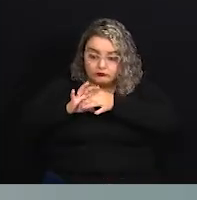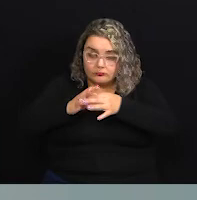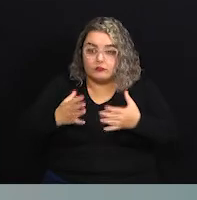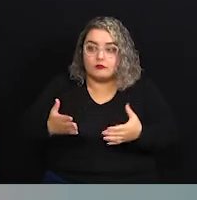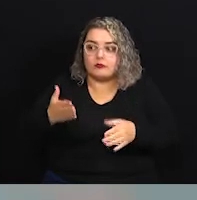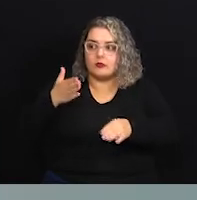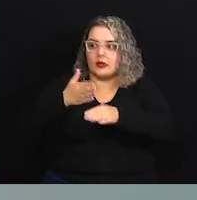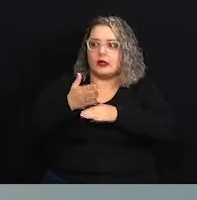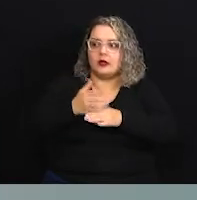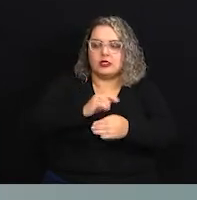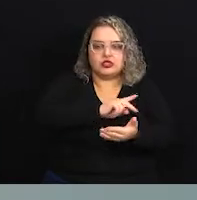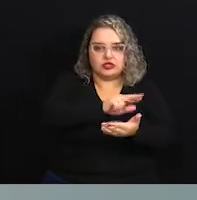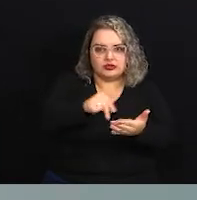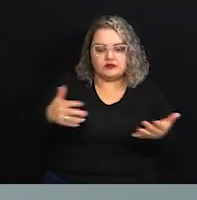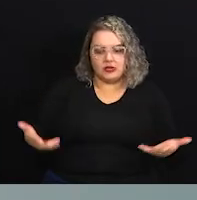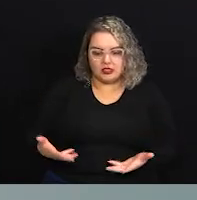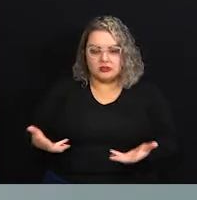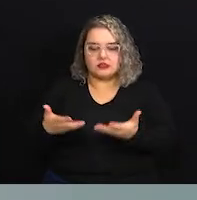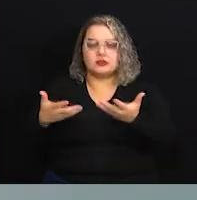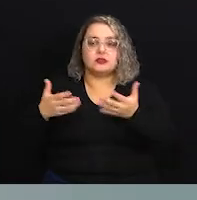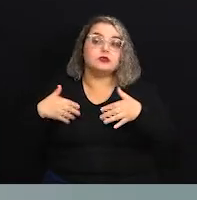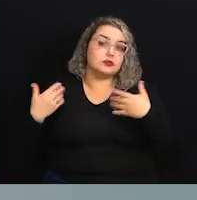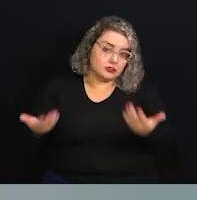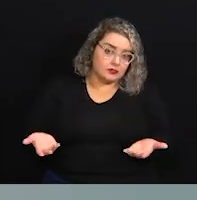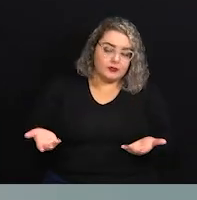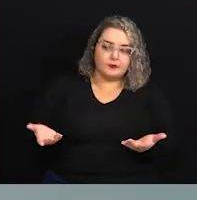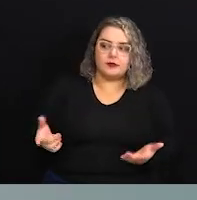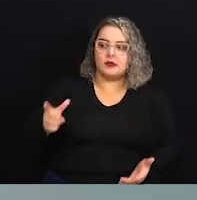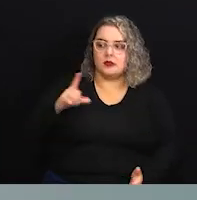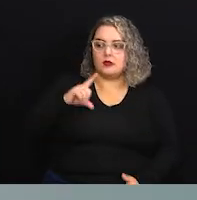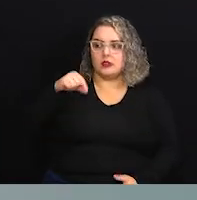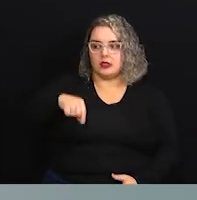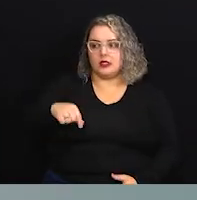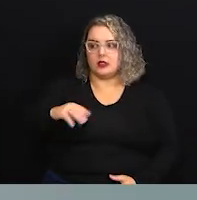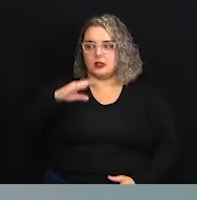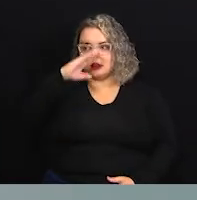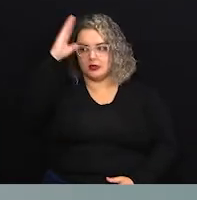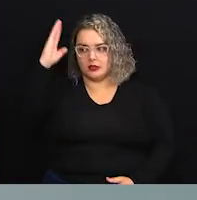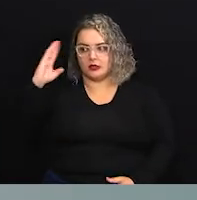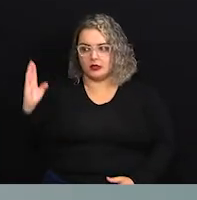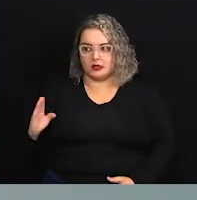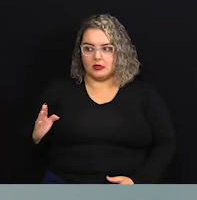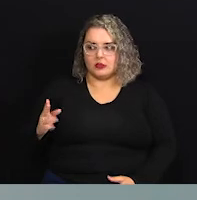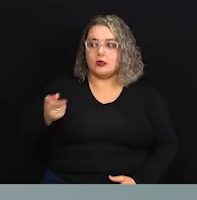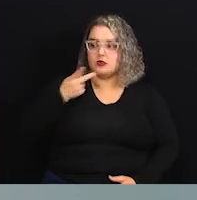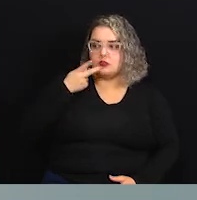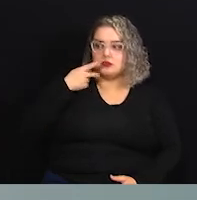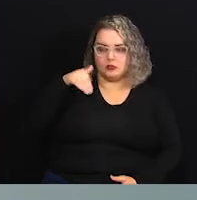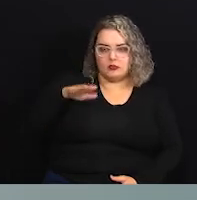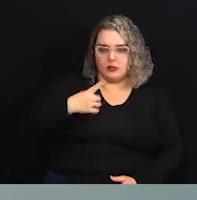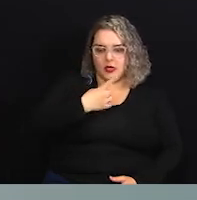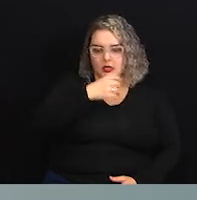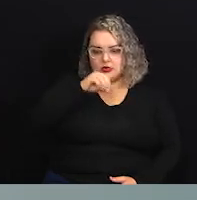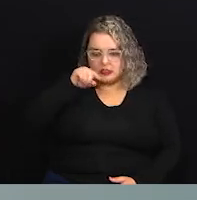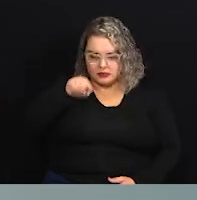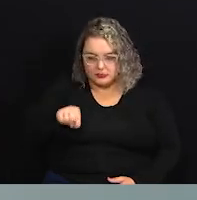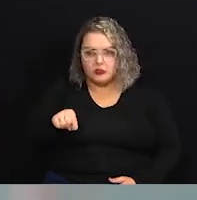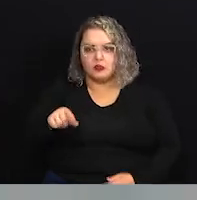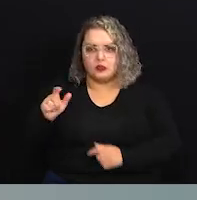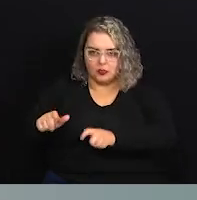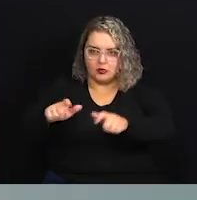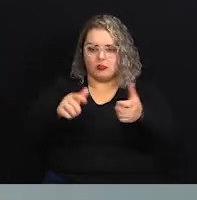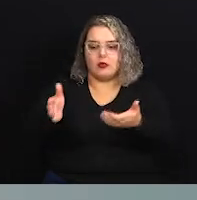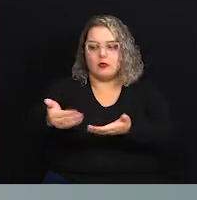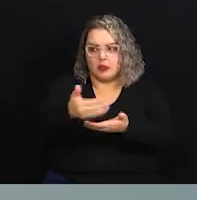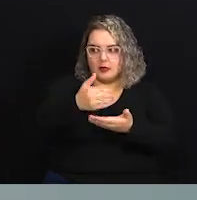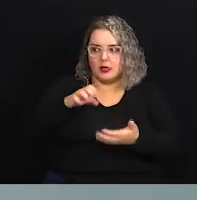reúnem e participam de diversas iniciativas, tá? Então, a gente tem aqui no Brasil, como eu disse, mais de 10 mil locais,